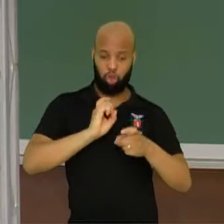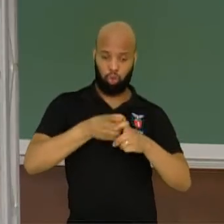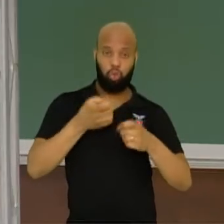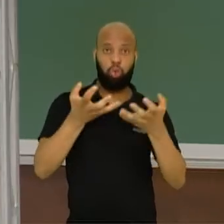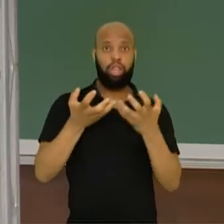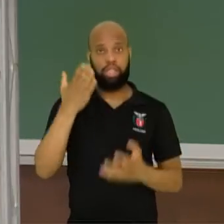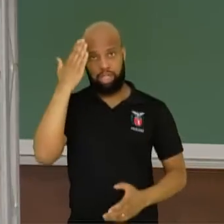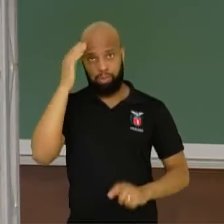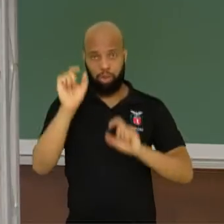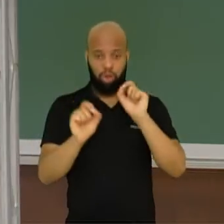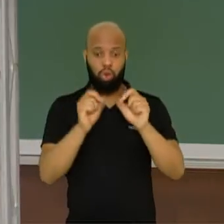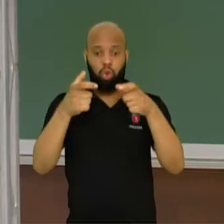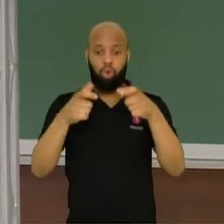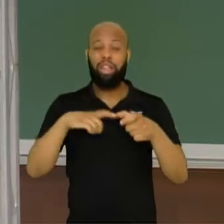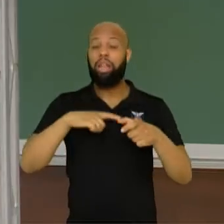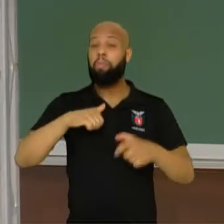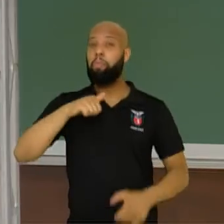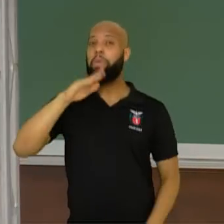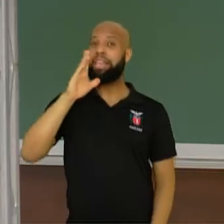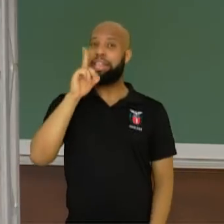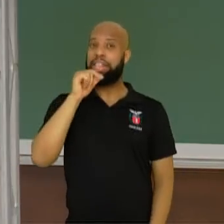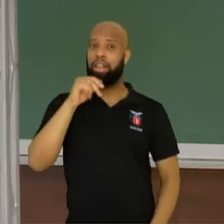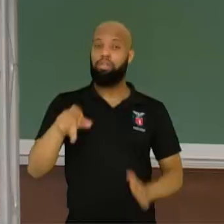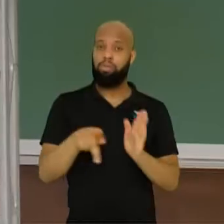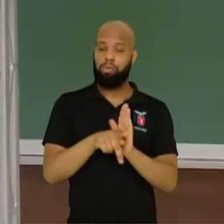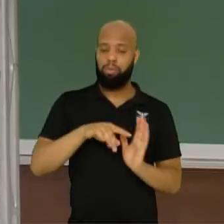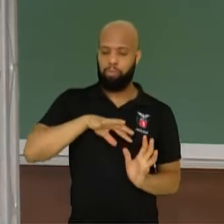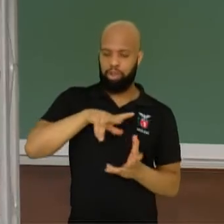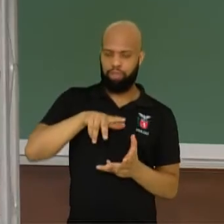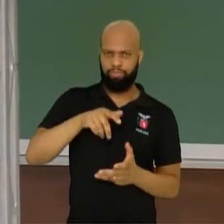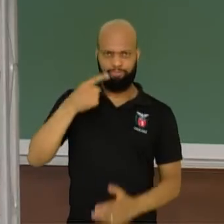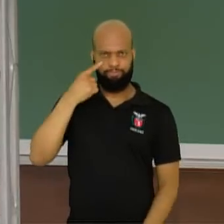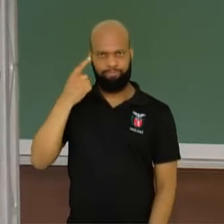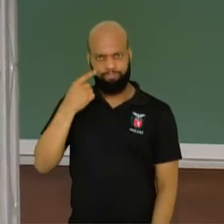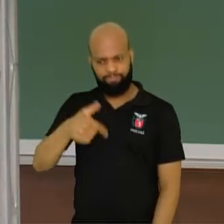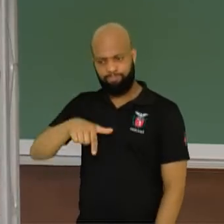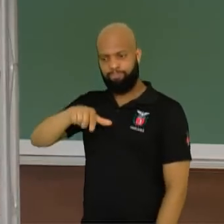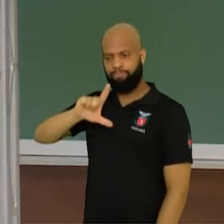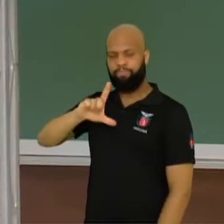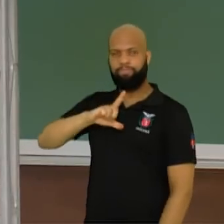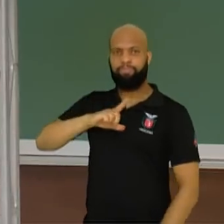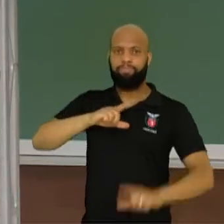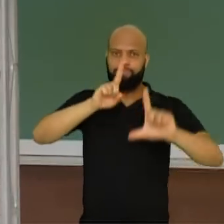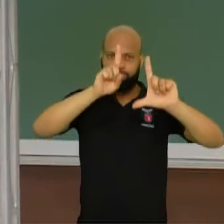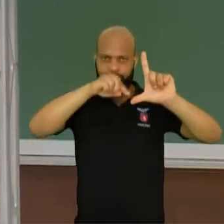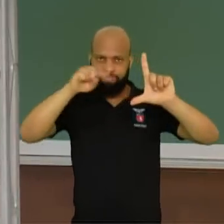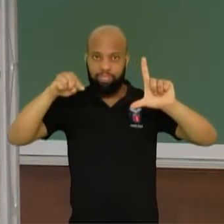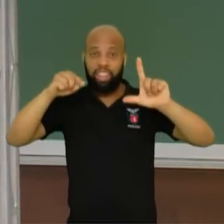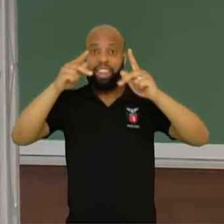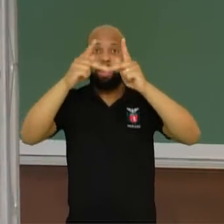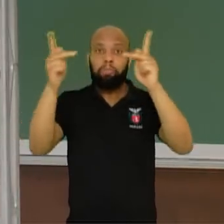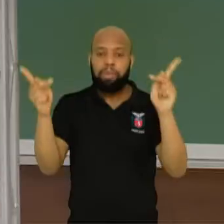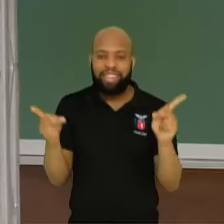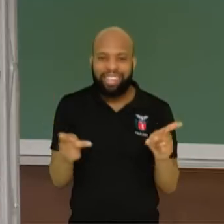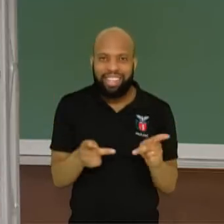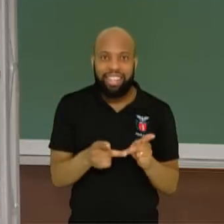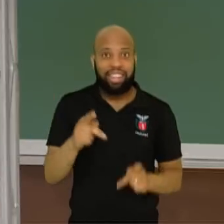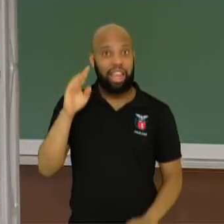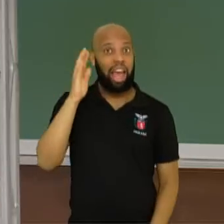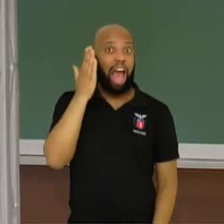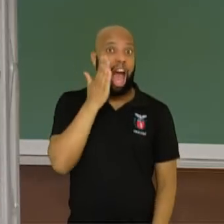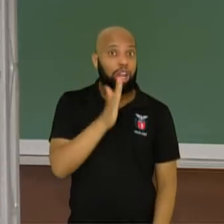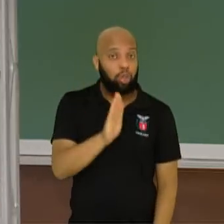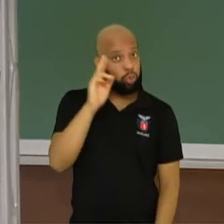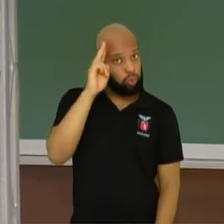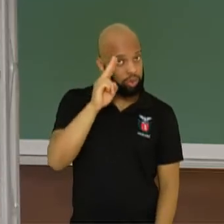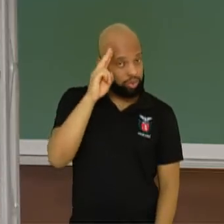2,5%. Resposta correta, letra D, oceanos. Você acertou esse exercício. Eu sei, você é esperto, você é